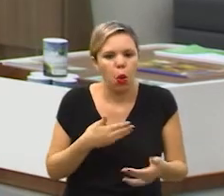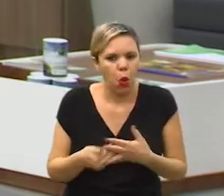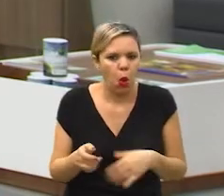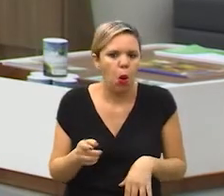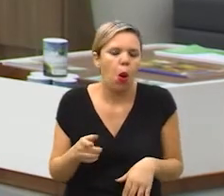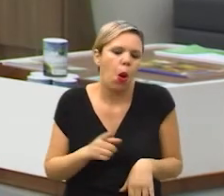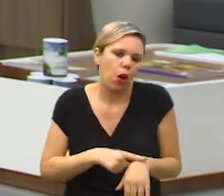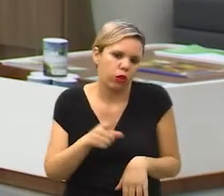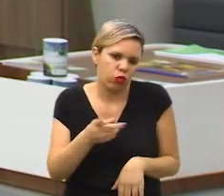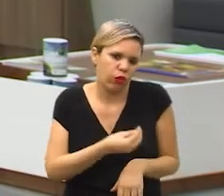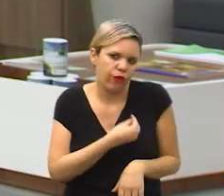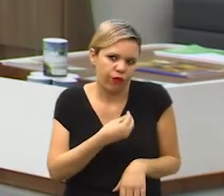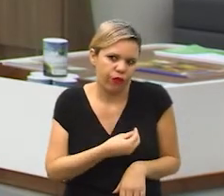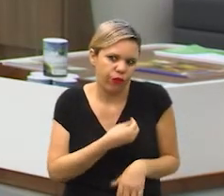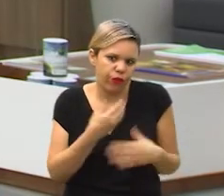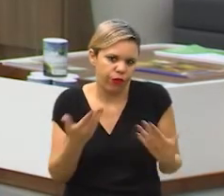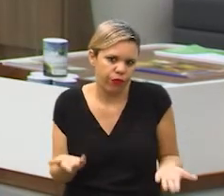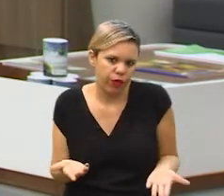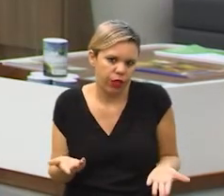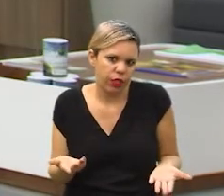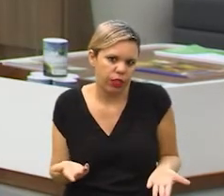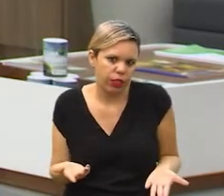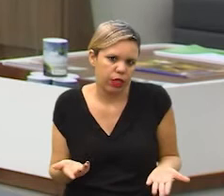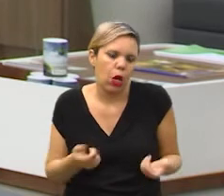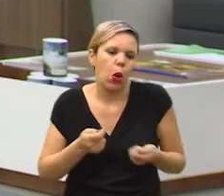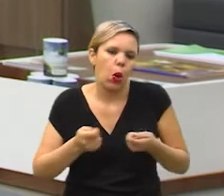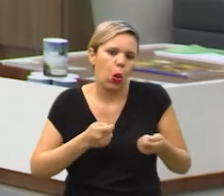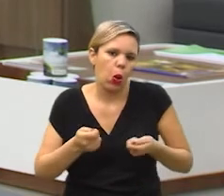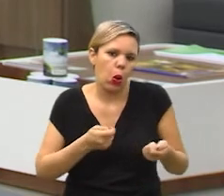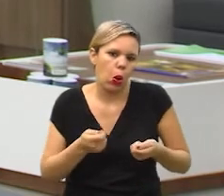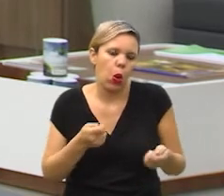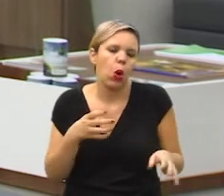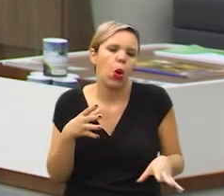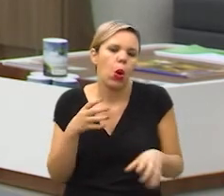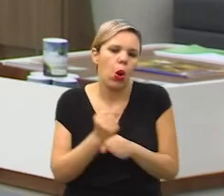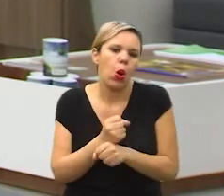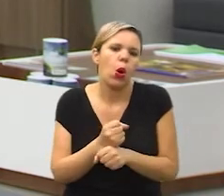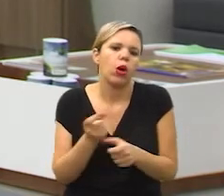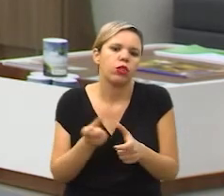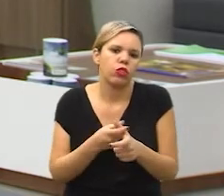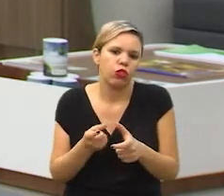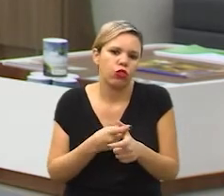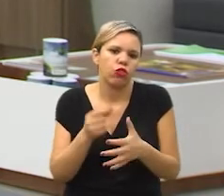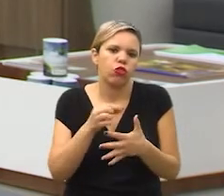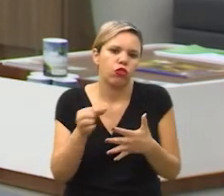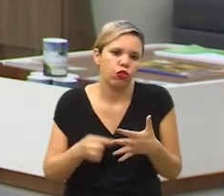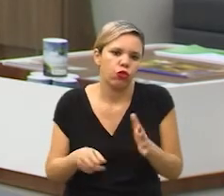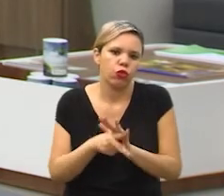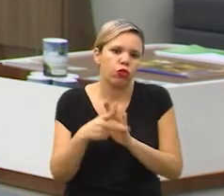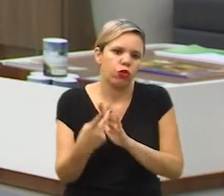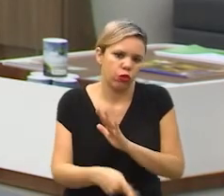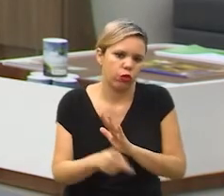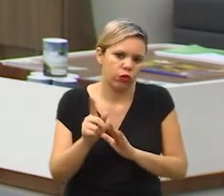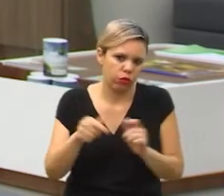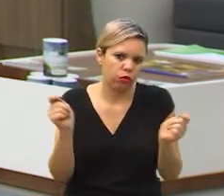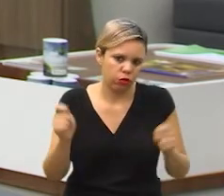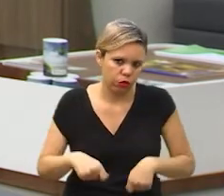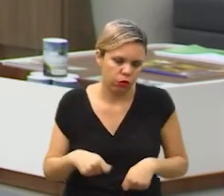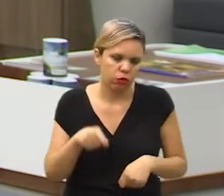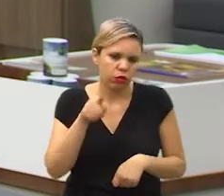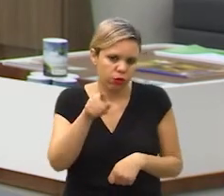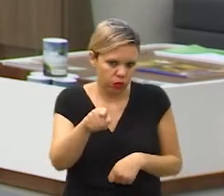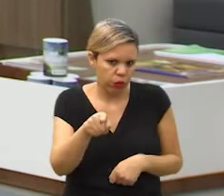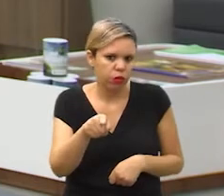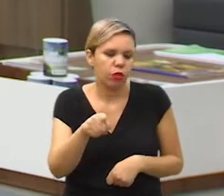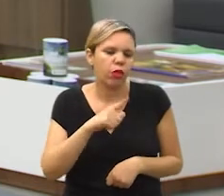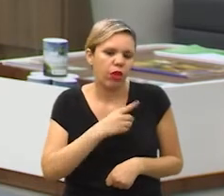qualquer momento da sua vida tendo o controle das contas, das suas próprias contas, e isso é suficiente para